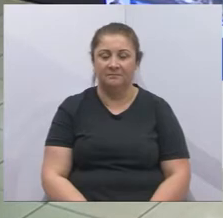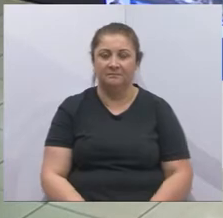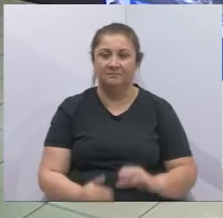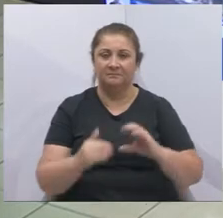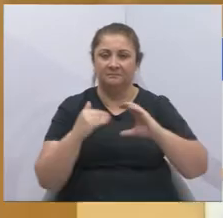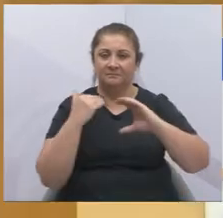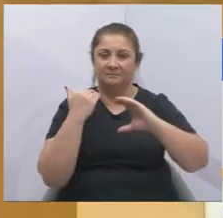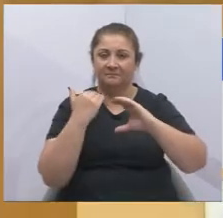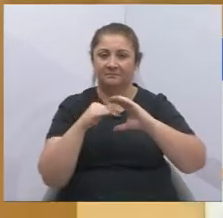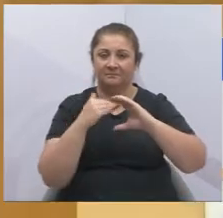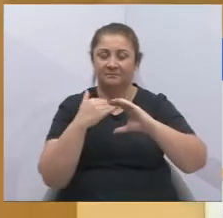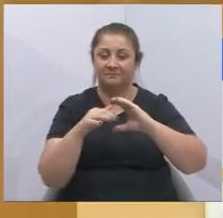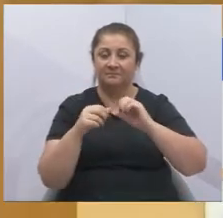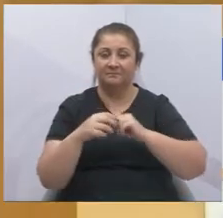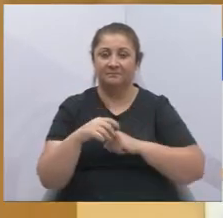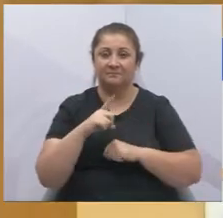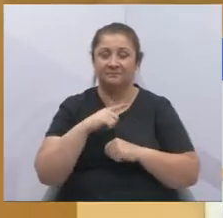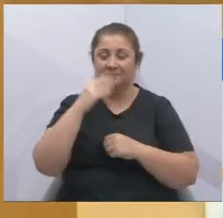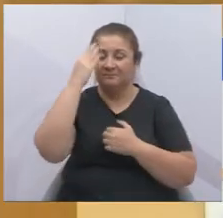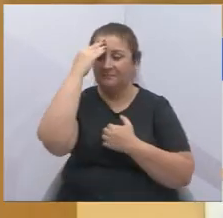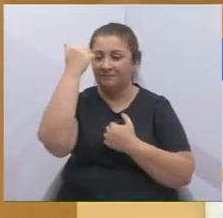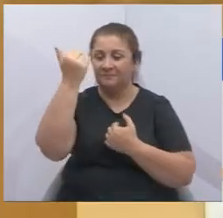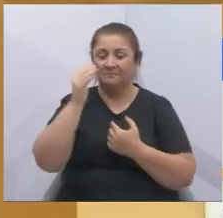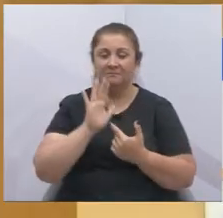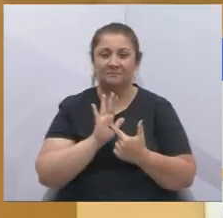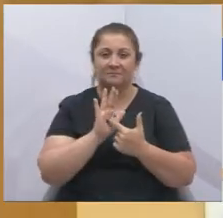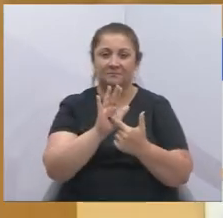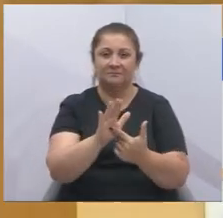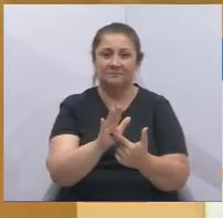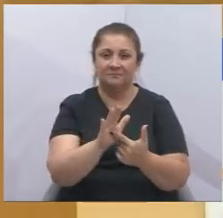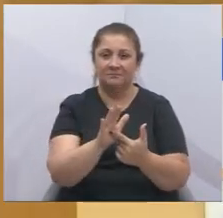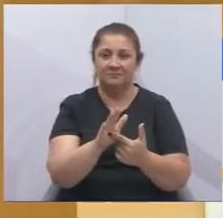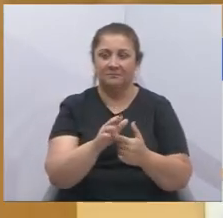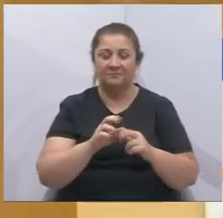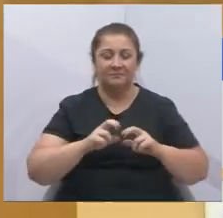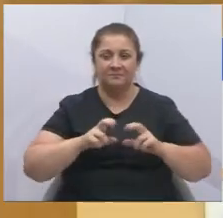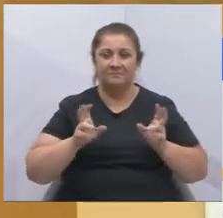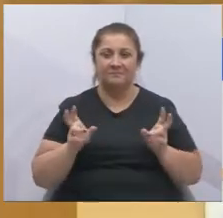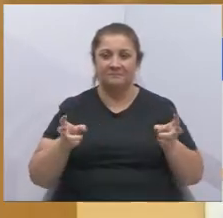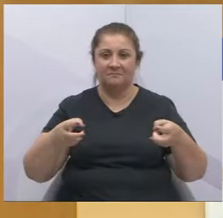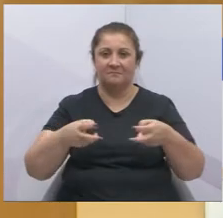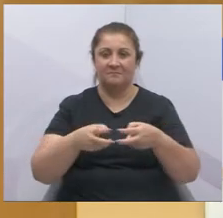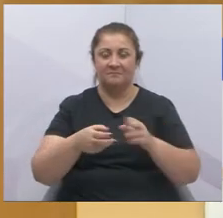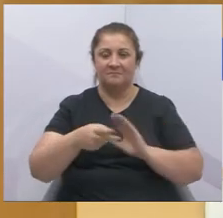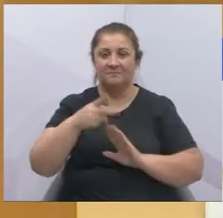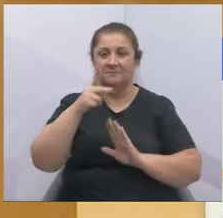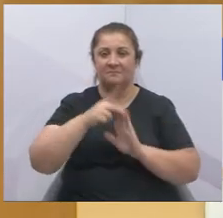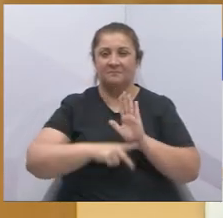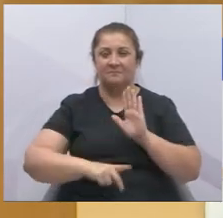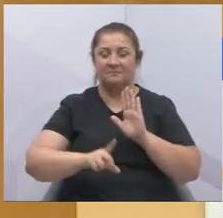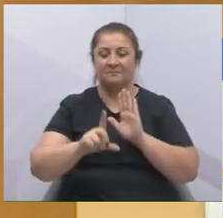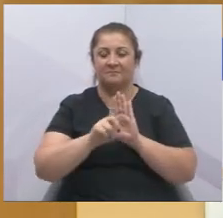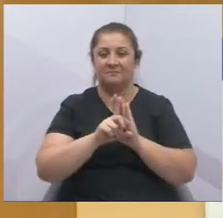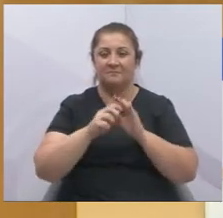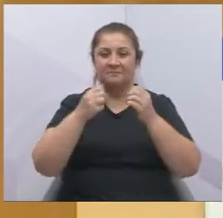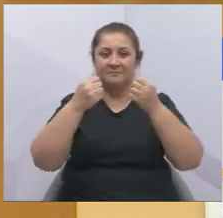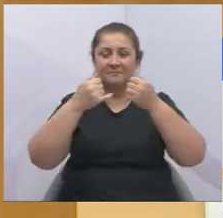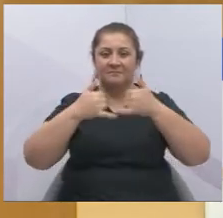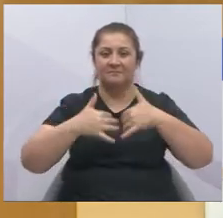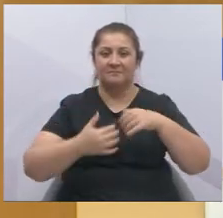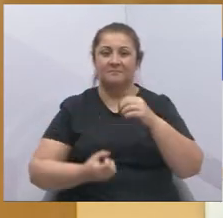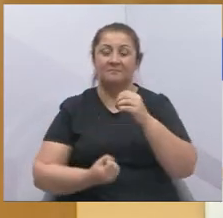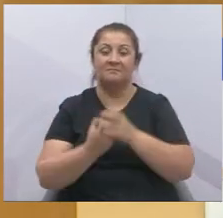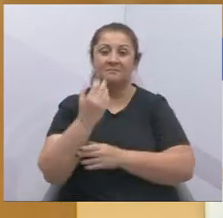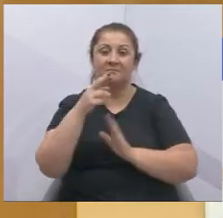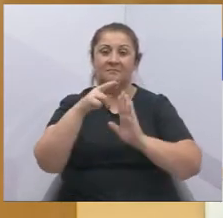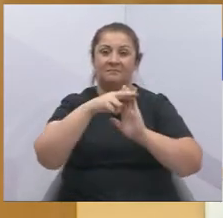Mensagem. Tenho a honra de submeter à análise dessa Igreja Casa Legislativa o presente projeto de lei que dispõe sobre a criação de